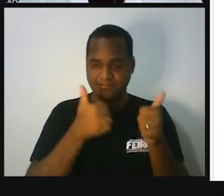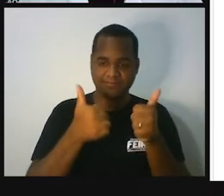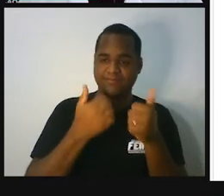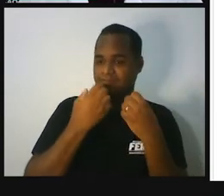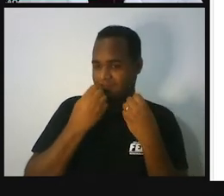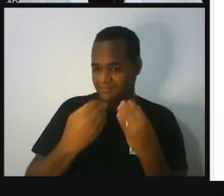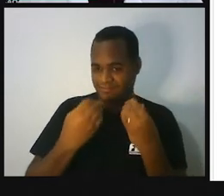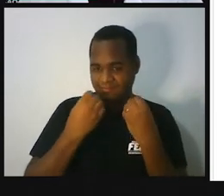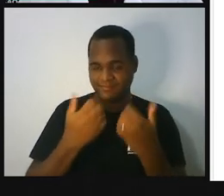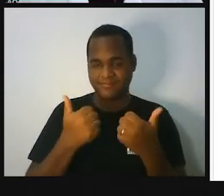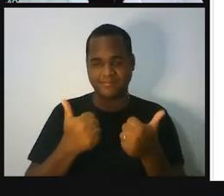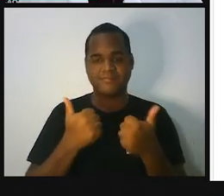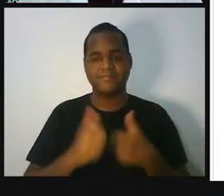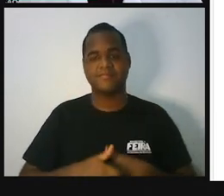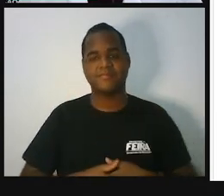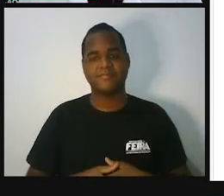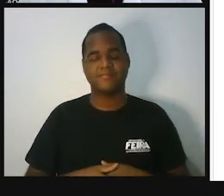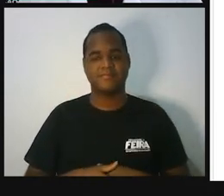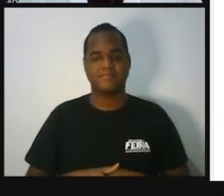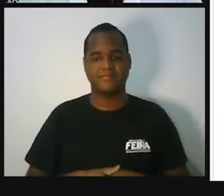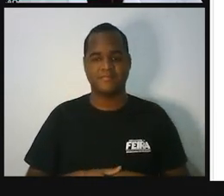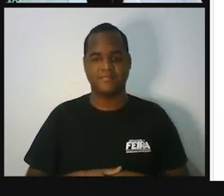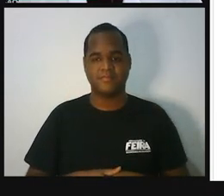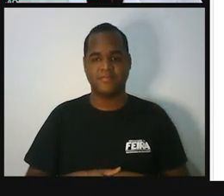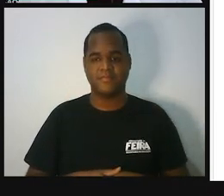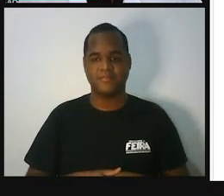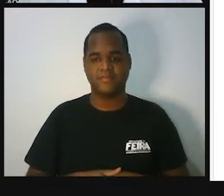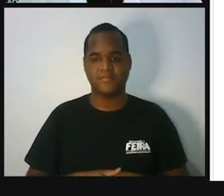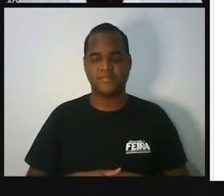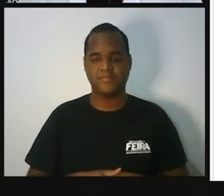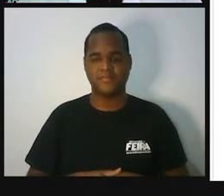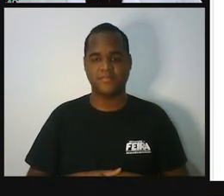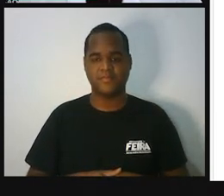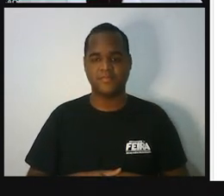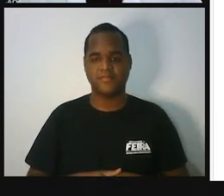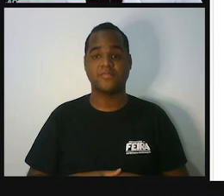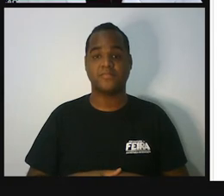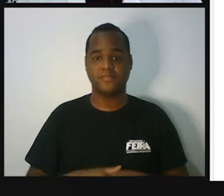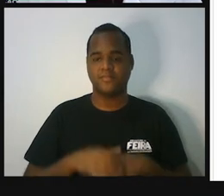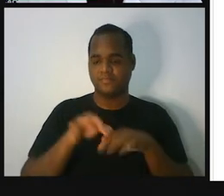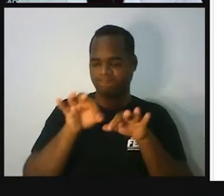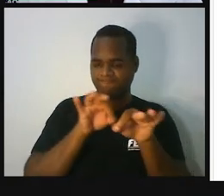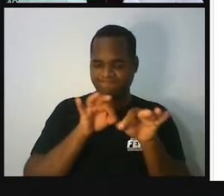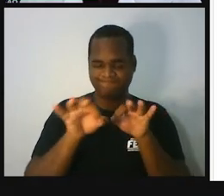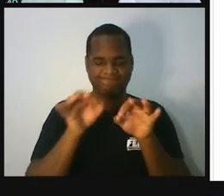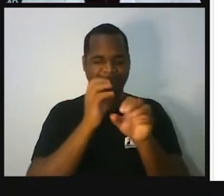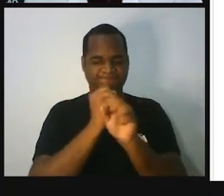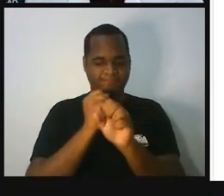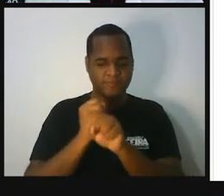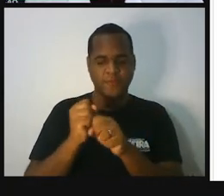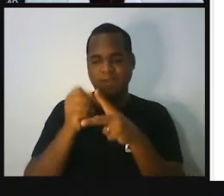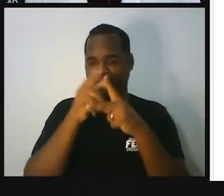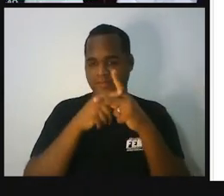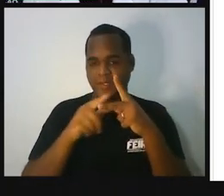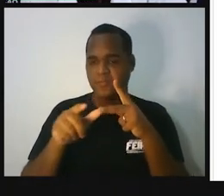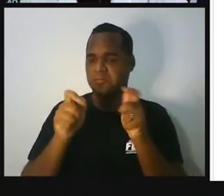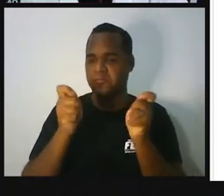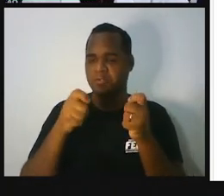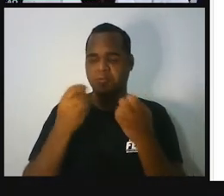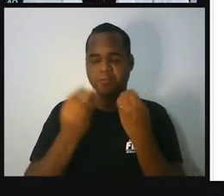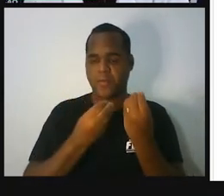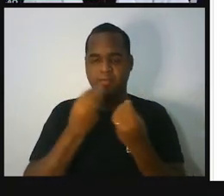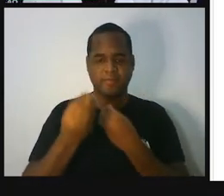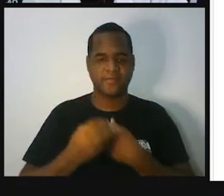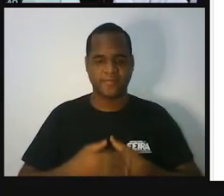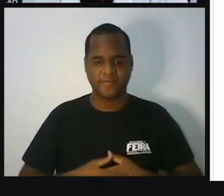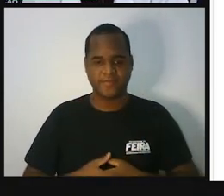bacana bom então vamos fazer assim eu Vamos Construir aqui algumas medidas dia tá bom e